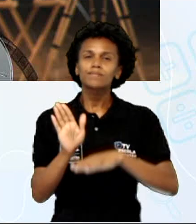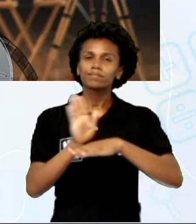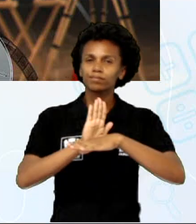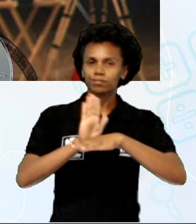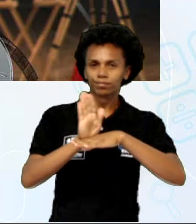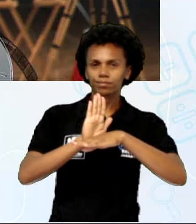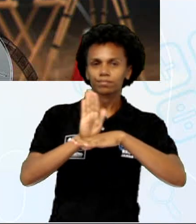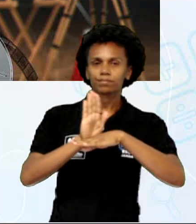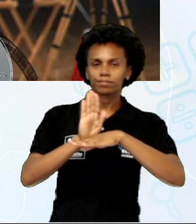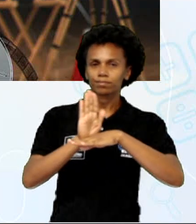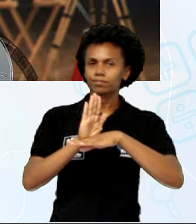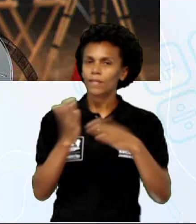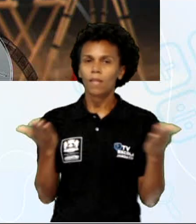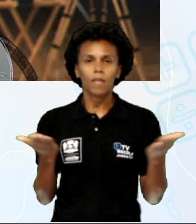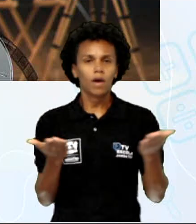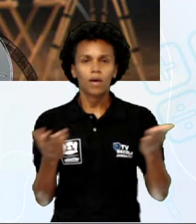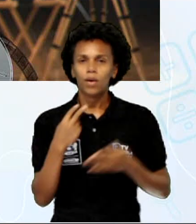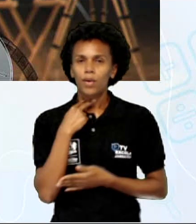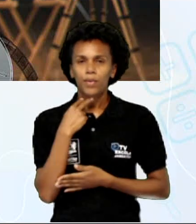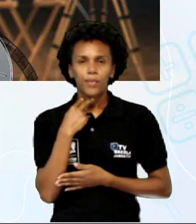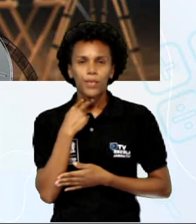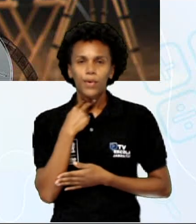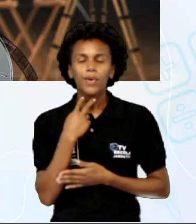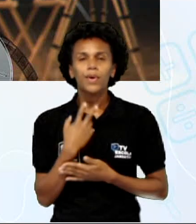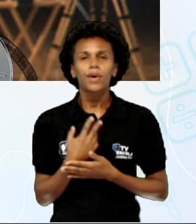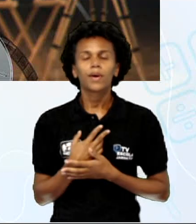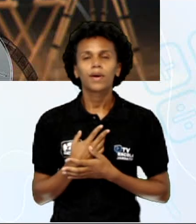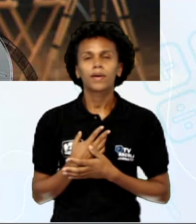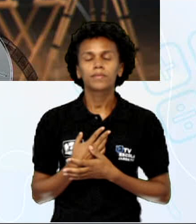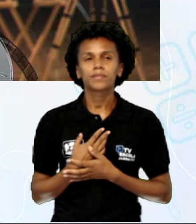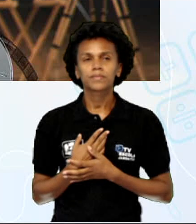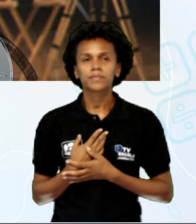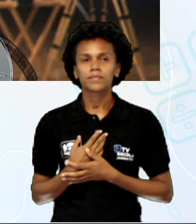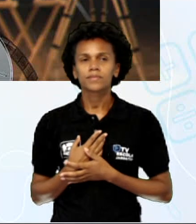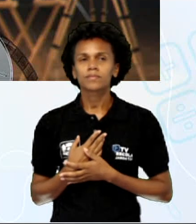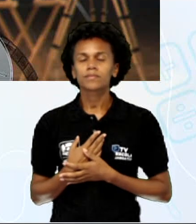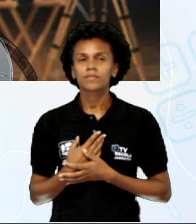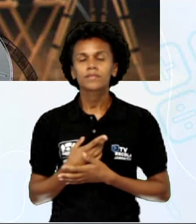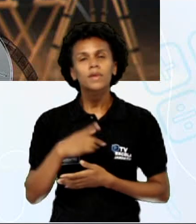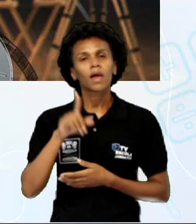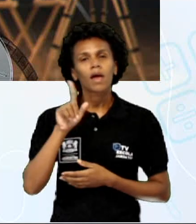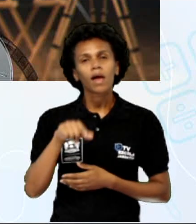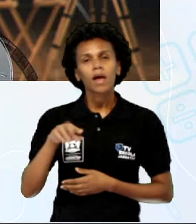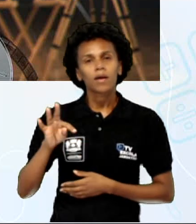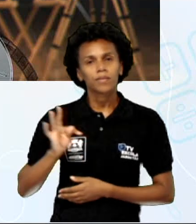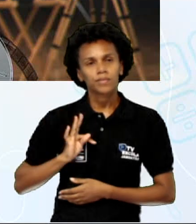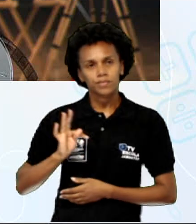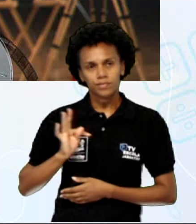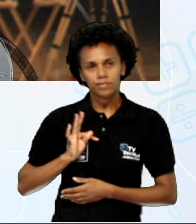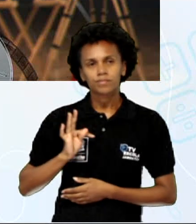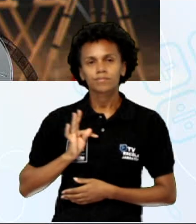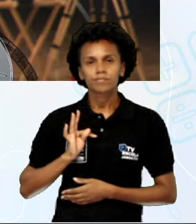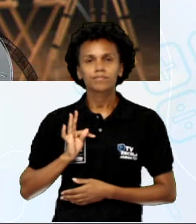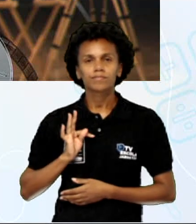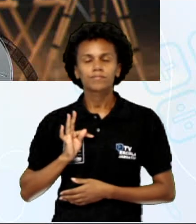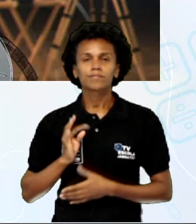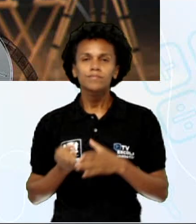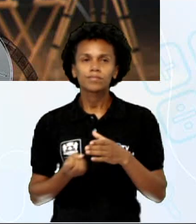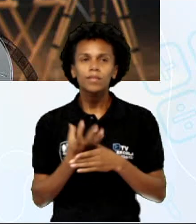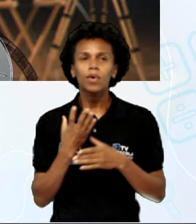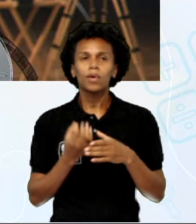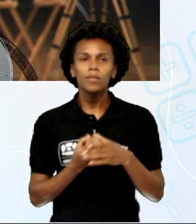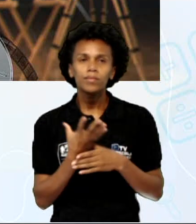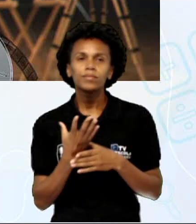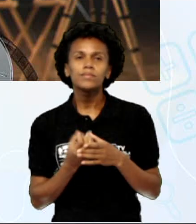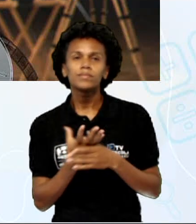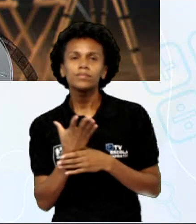mesmo. É a técnica audiovisual de produção de imagens em movimento, como os filmes e documentários, né?